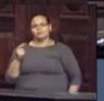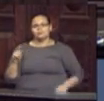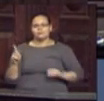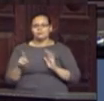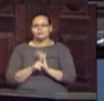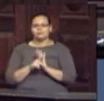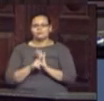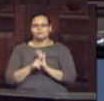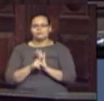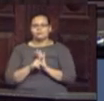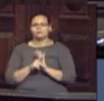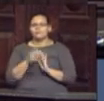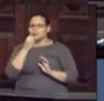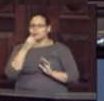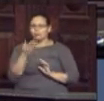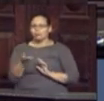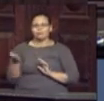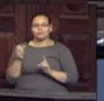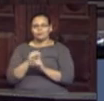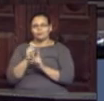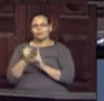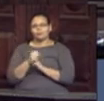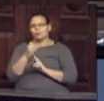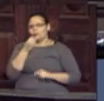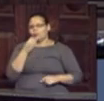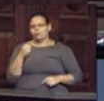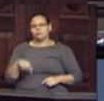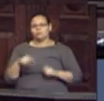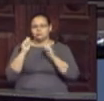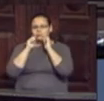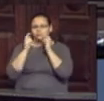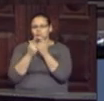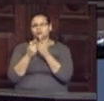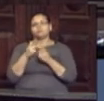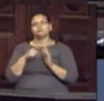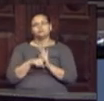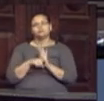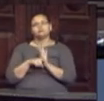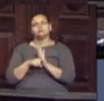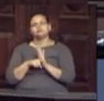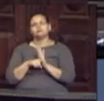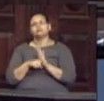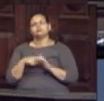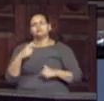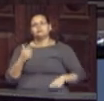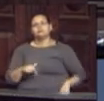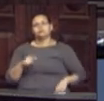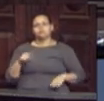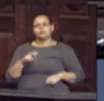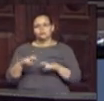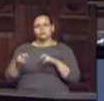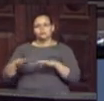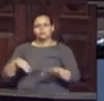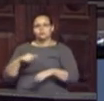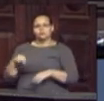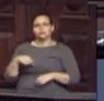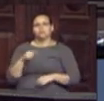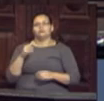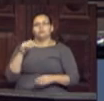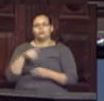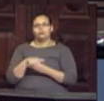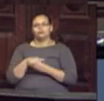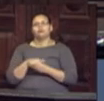do parlamento. É bom para a sociedade e é bom para o parlamento. Que revejamos essa decisão, recoloquemos a matéria em plenário, que nós expressemos o